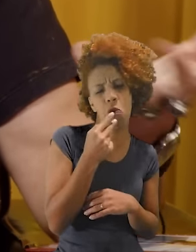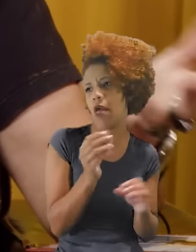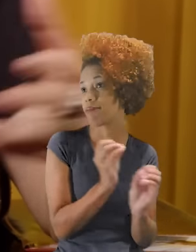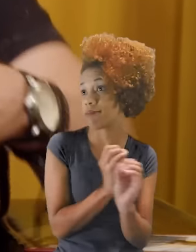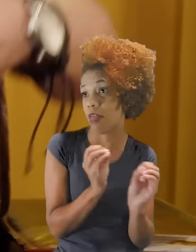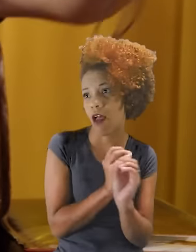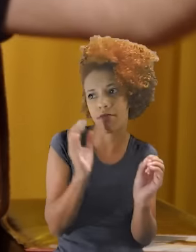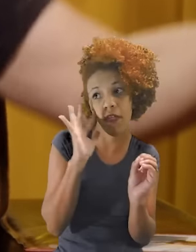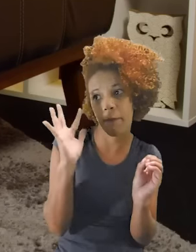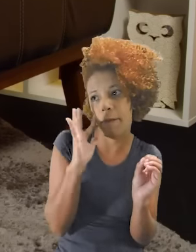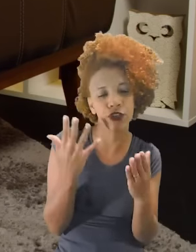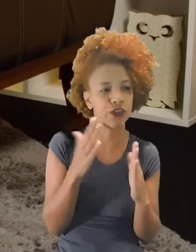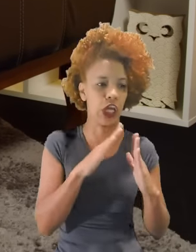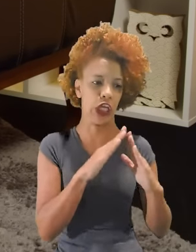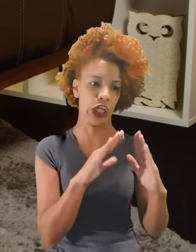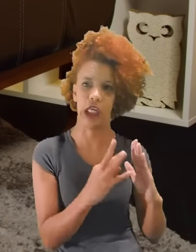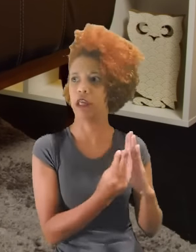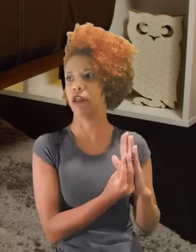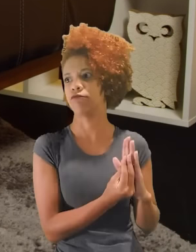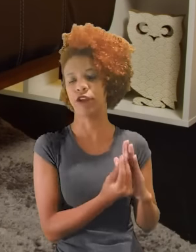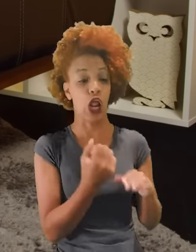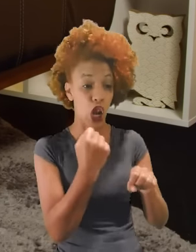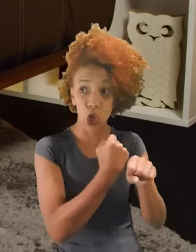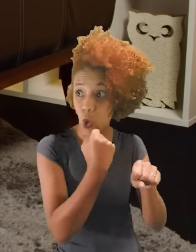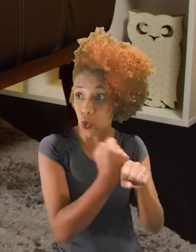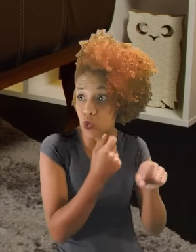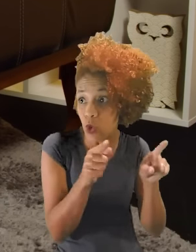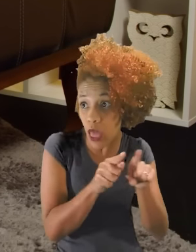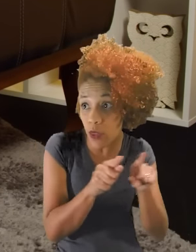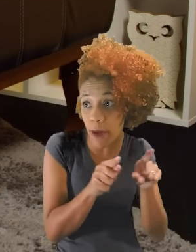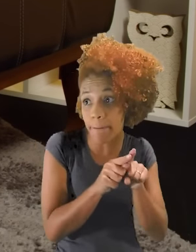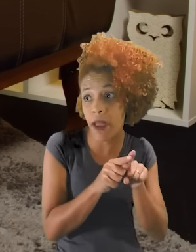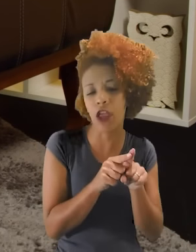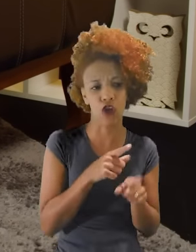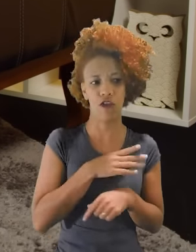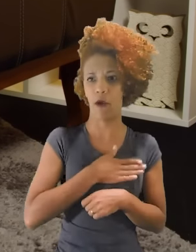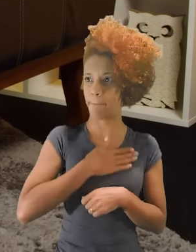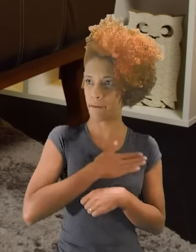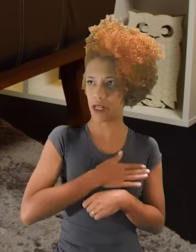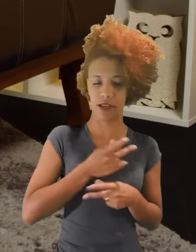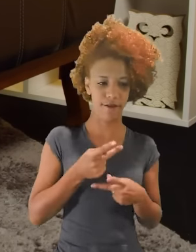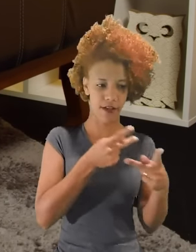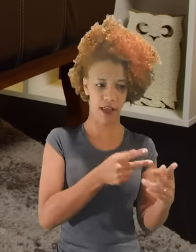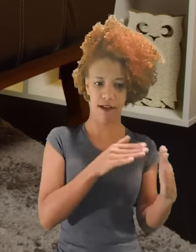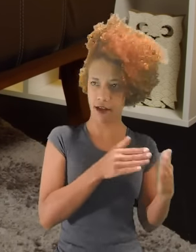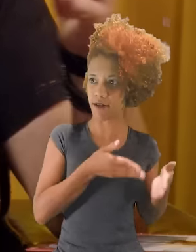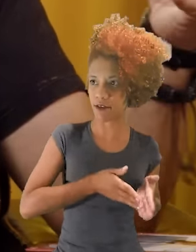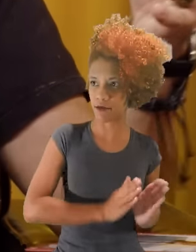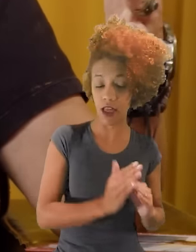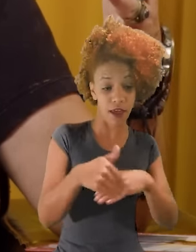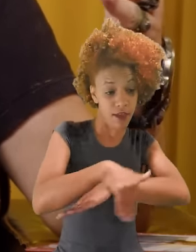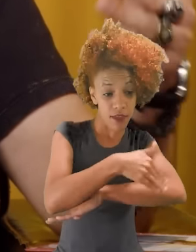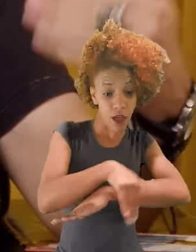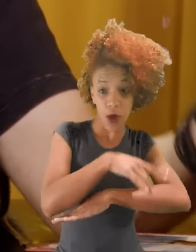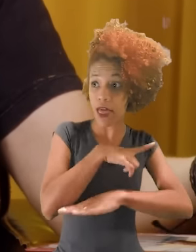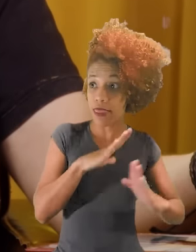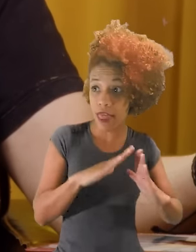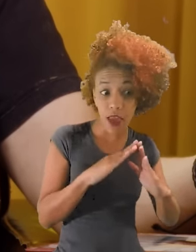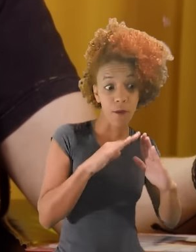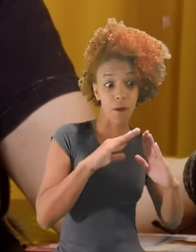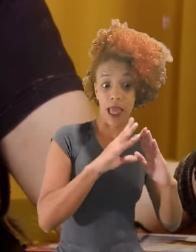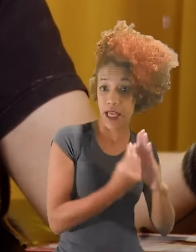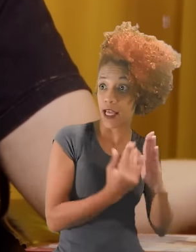filhos. Imagina numa igreja. Cidade... Igreja. Ele construiu, aliás, a igreja... Eu tive o prazer de visitar a casa que ele nasceu, né? E na rua tem uma igreja que foi o pai